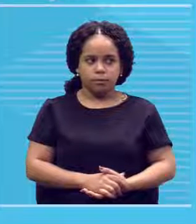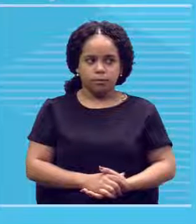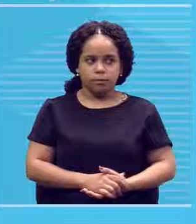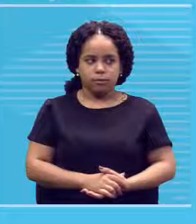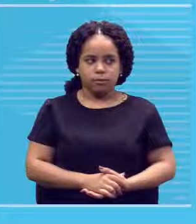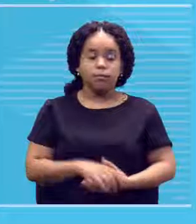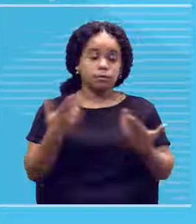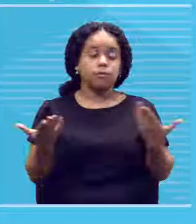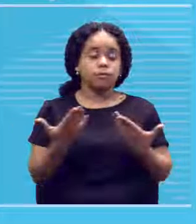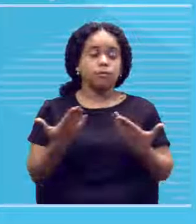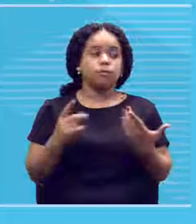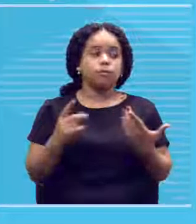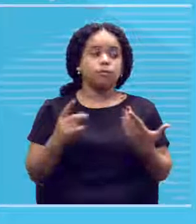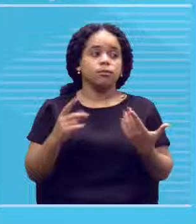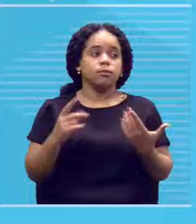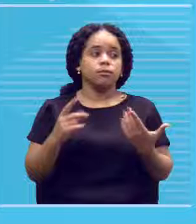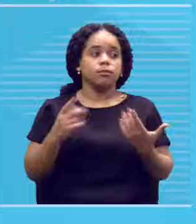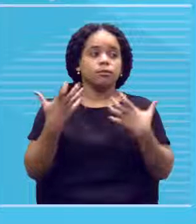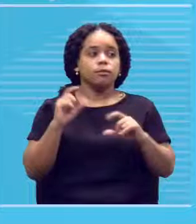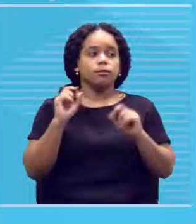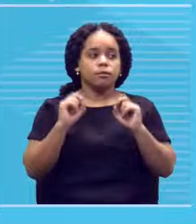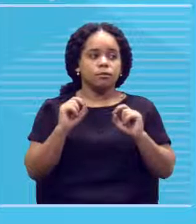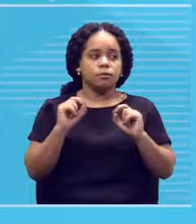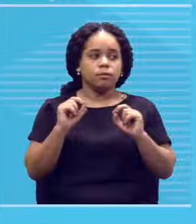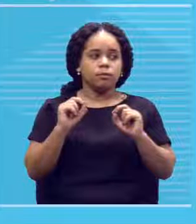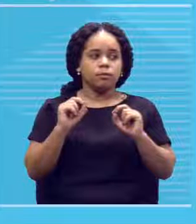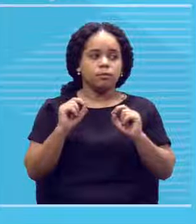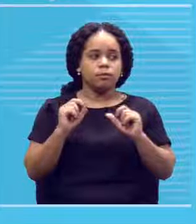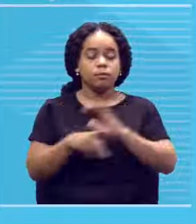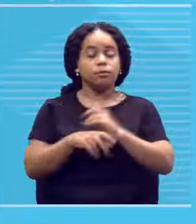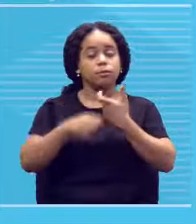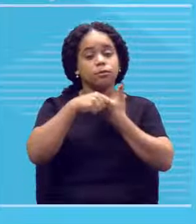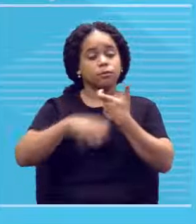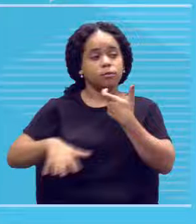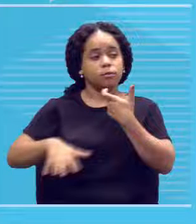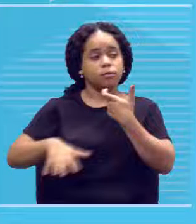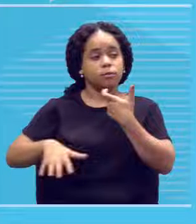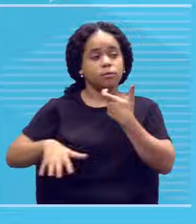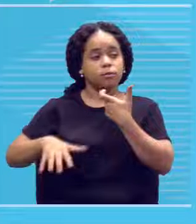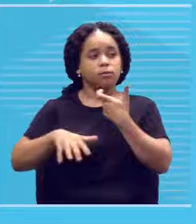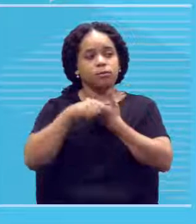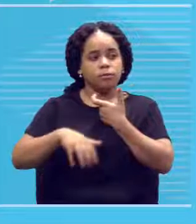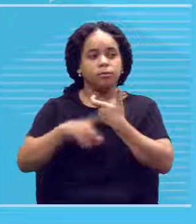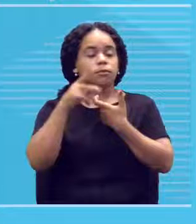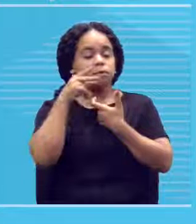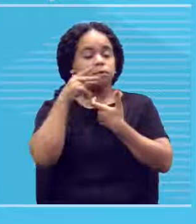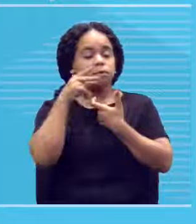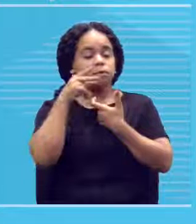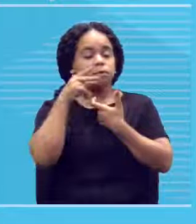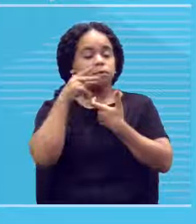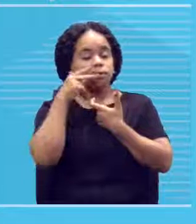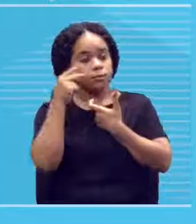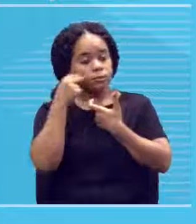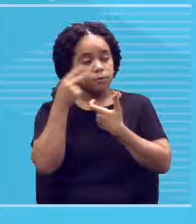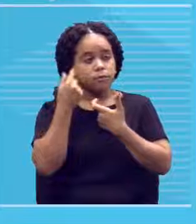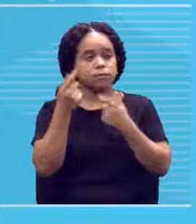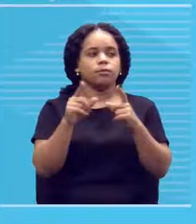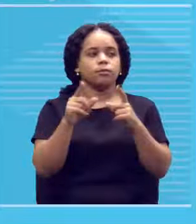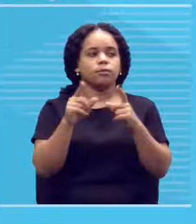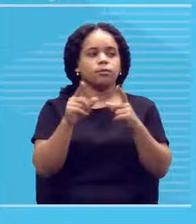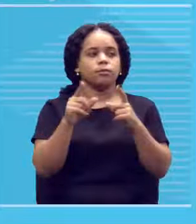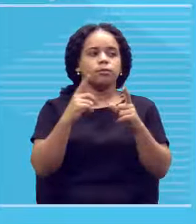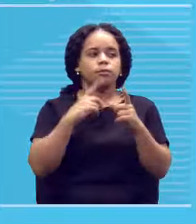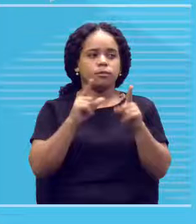bom então vamos lá ele quer o hiperónimo tá você pelo de gato gato